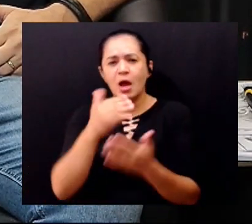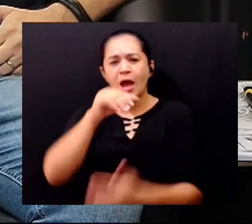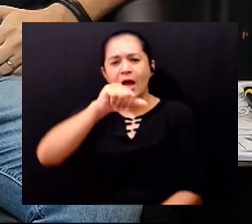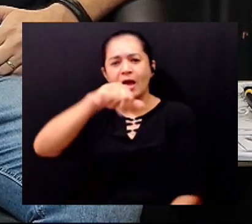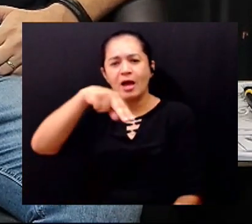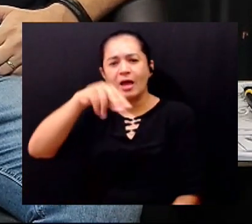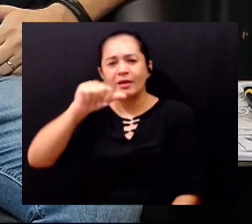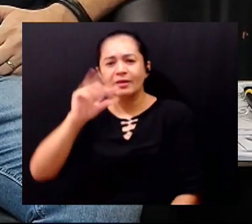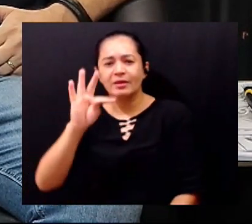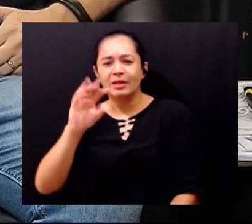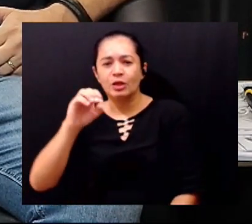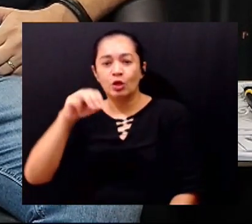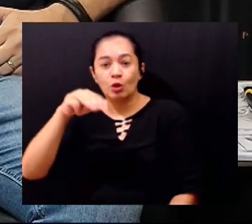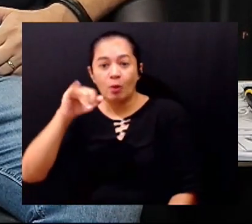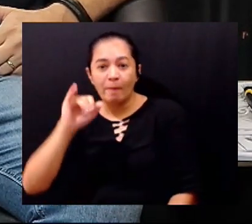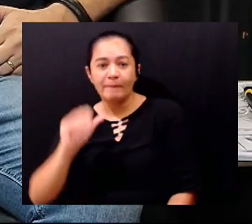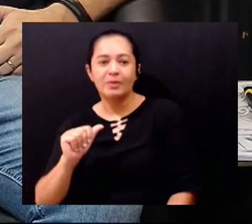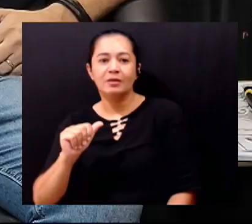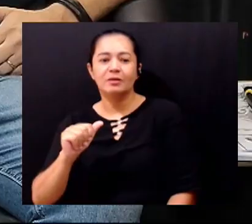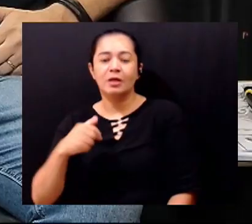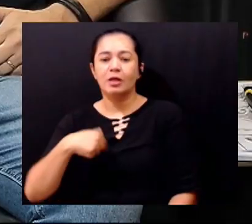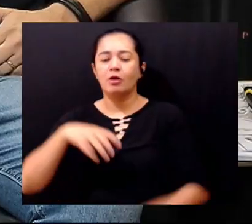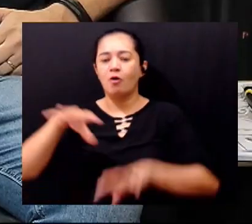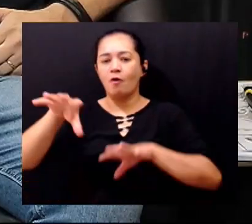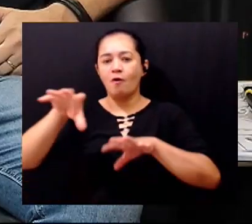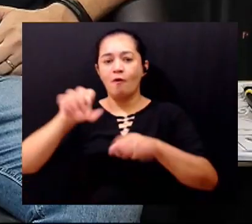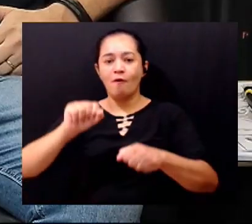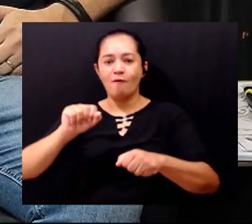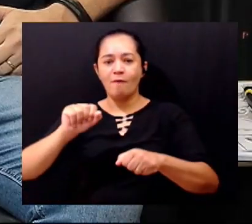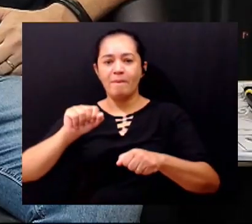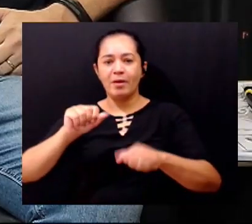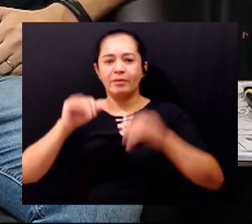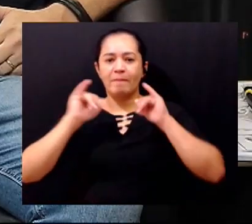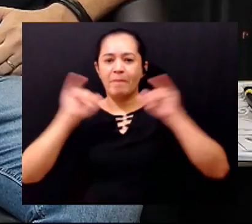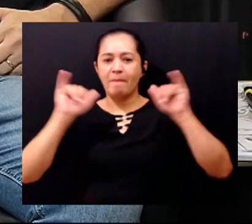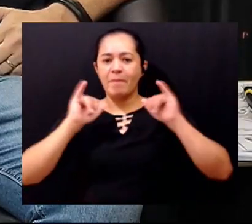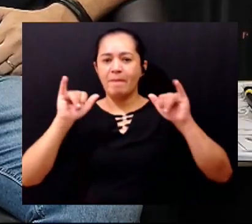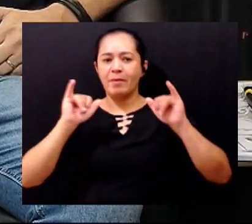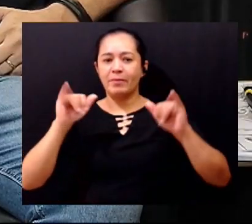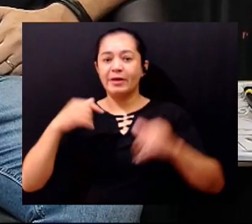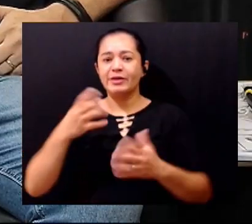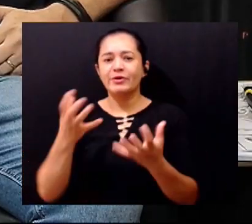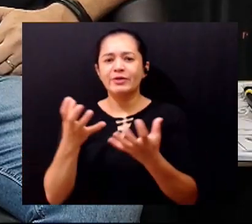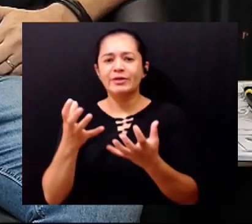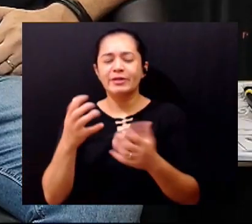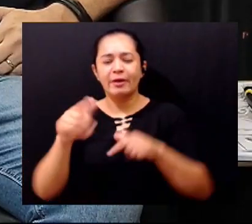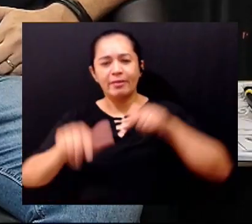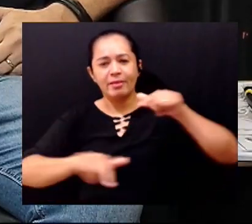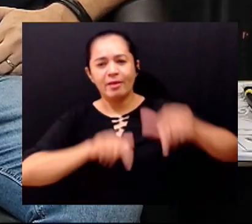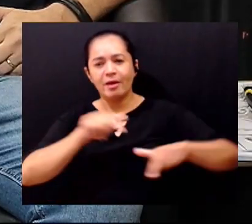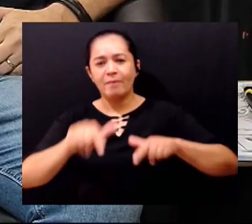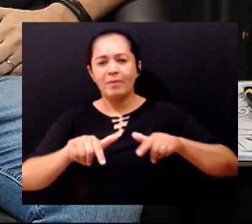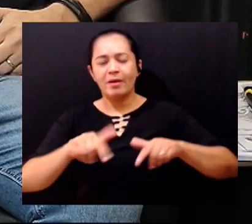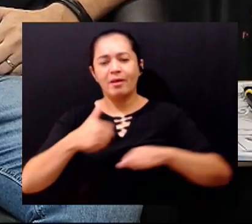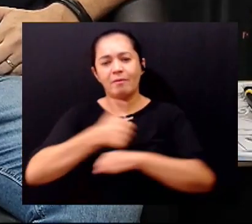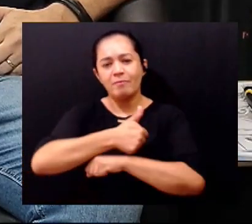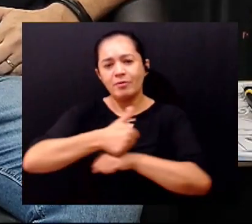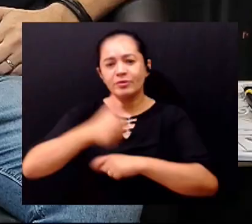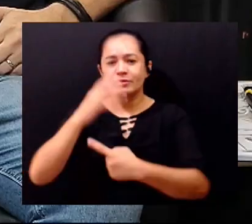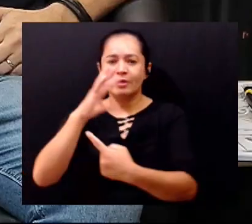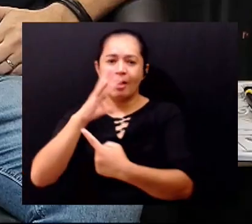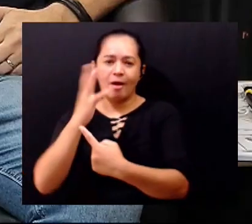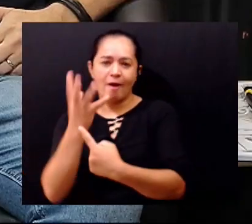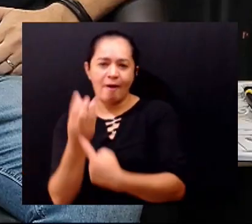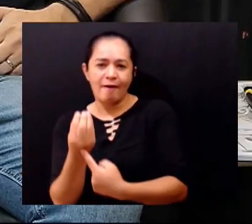E também, assim, sou formado em publicidade e eu queria trabalhar profissionalmente com arte. Então também fui para essa questão de arte comercial e tudo mais. E